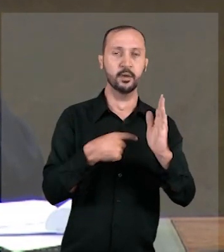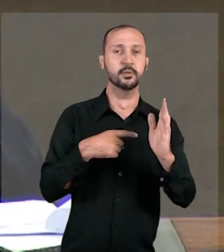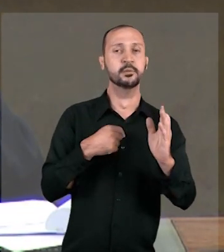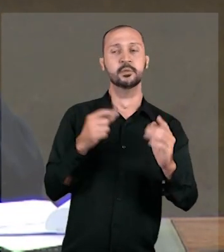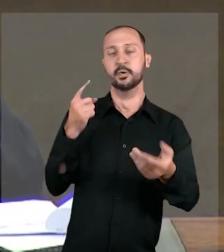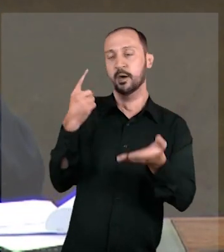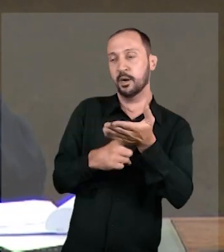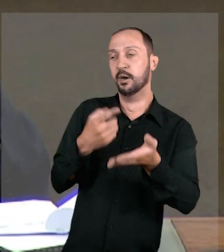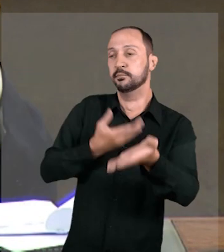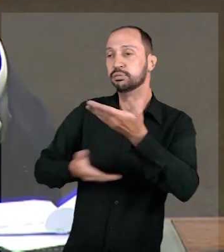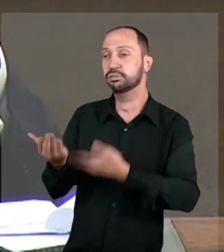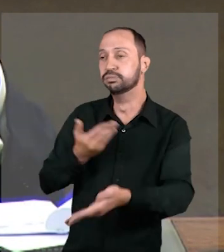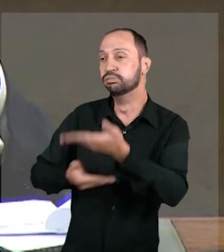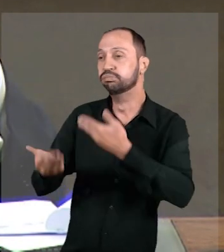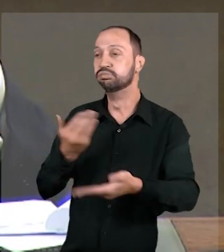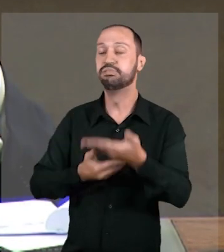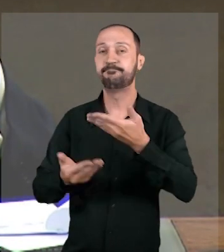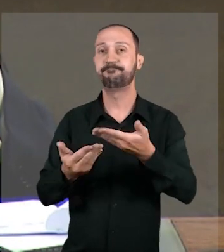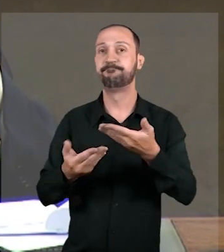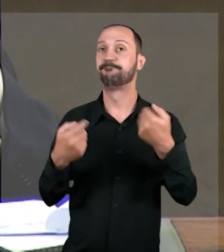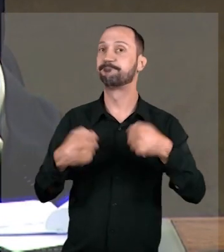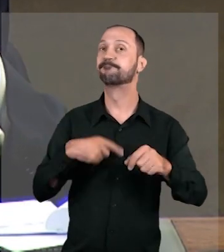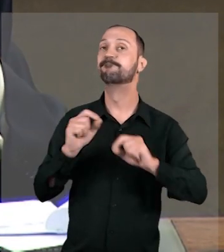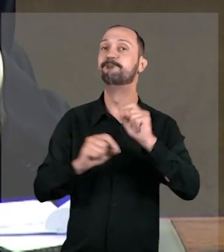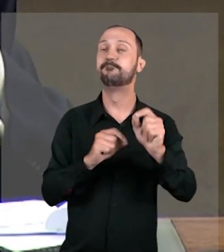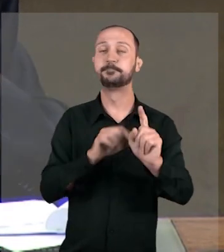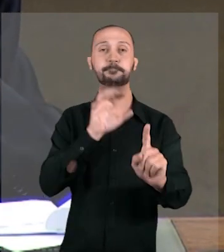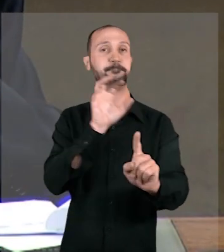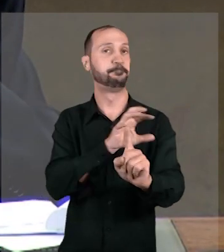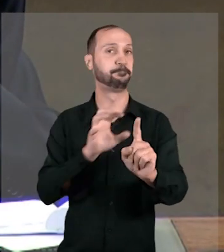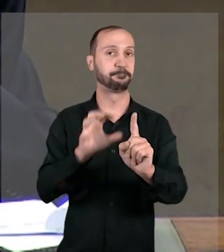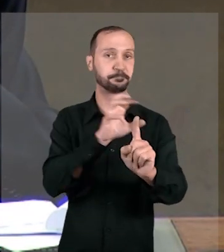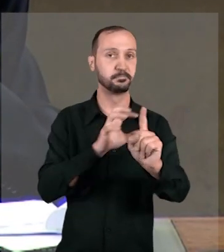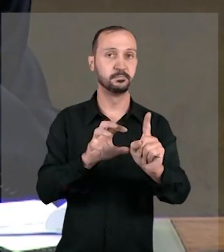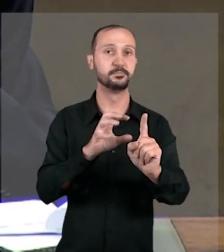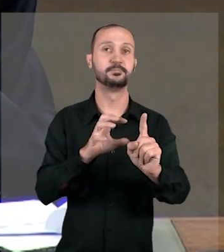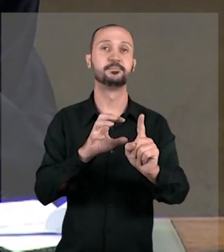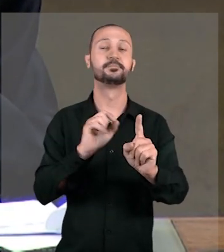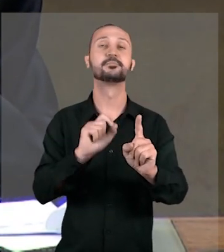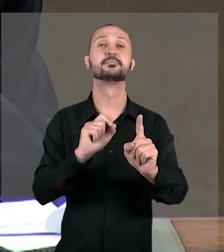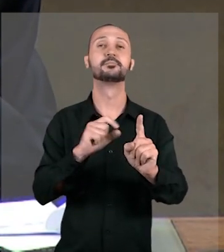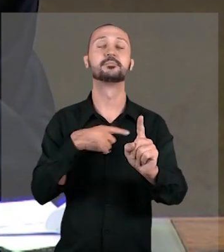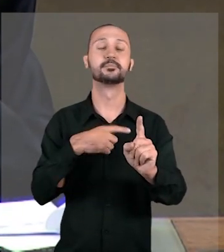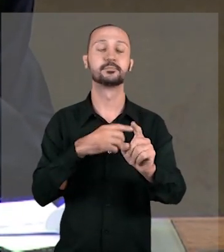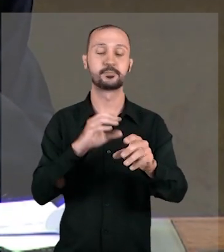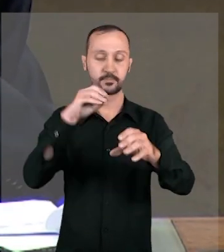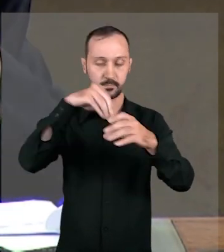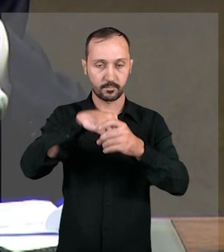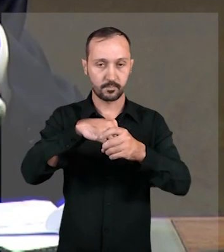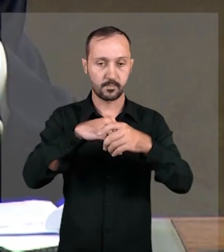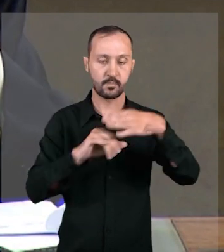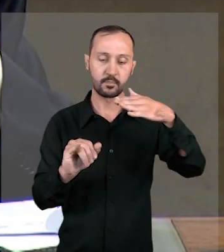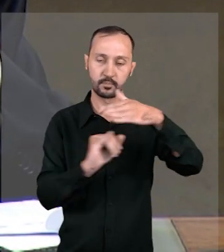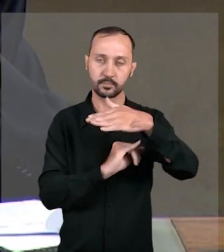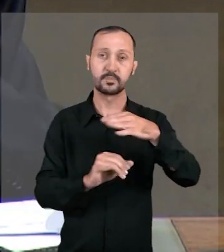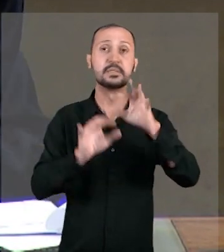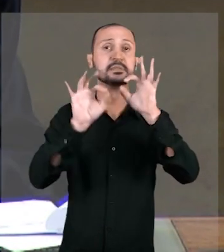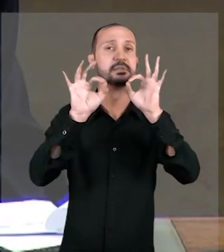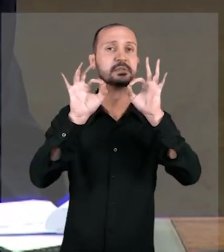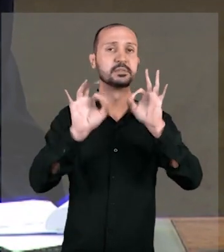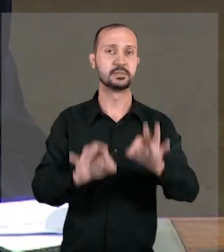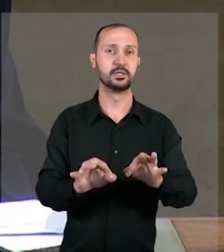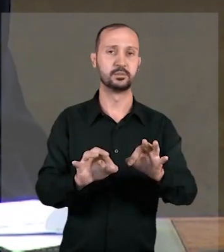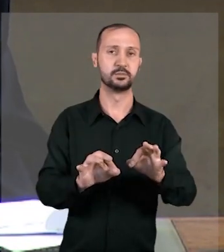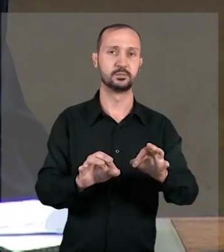nessa negociação, mas nós precisamos dar os incentivos para que essa negociação seja institucional e